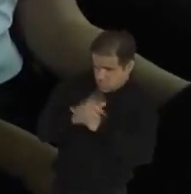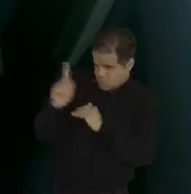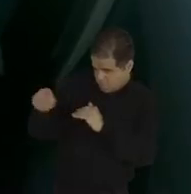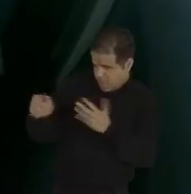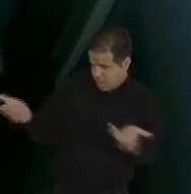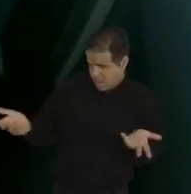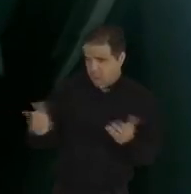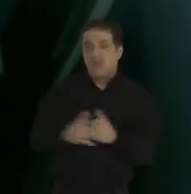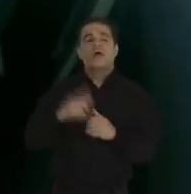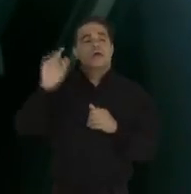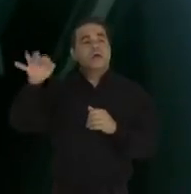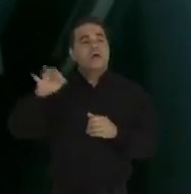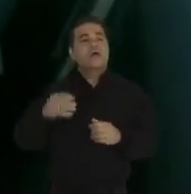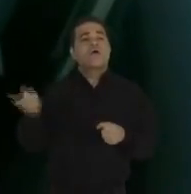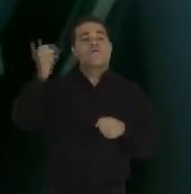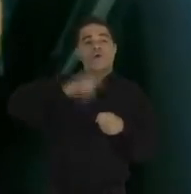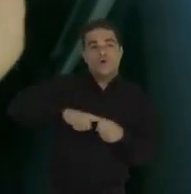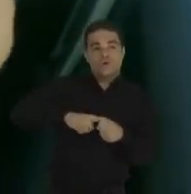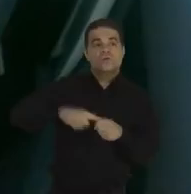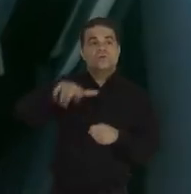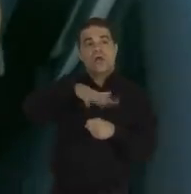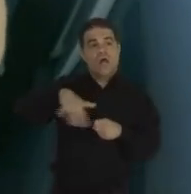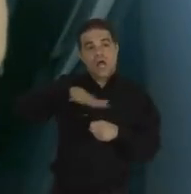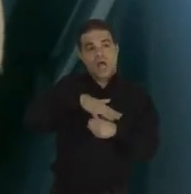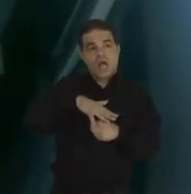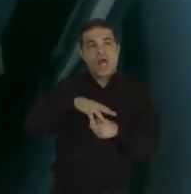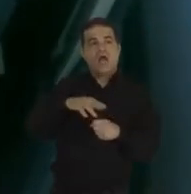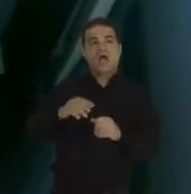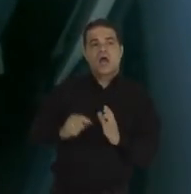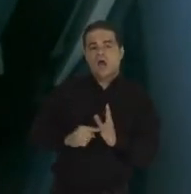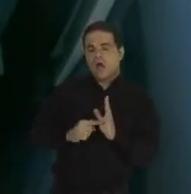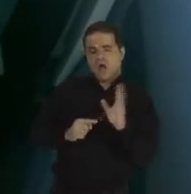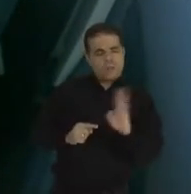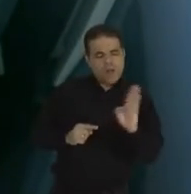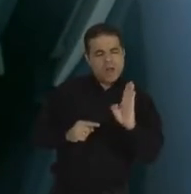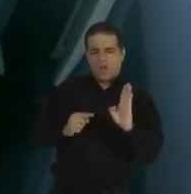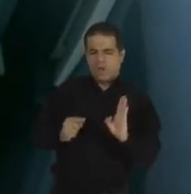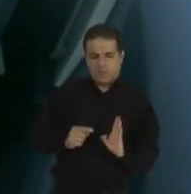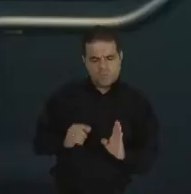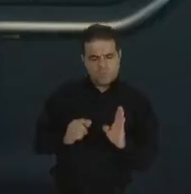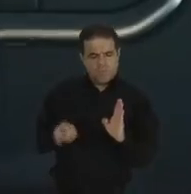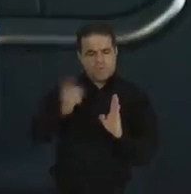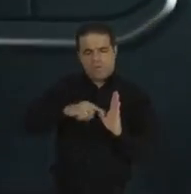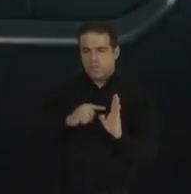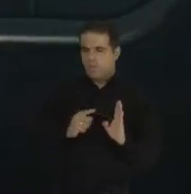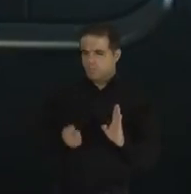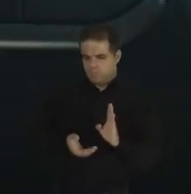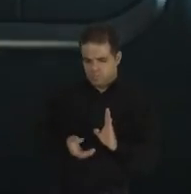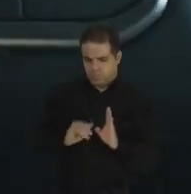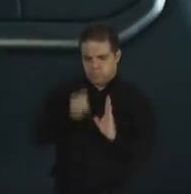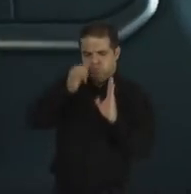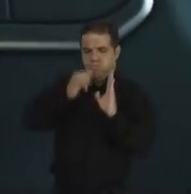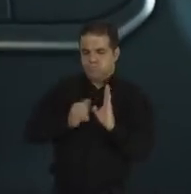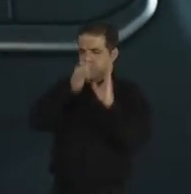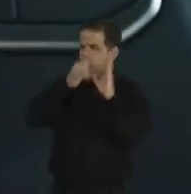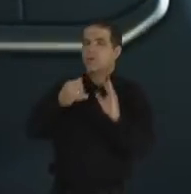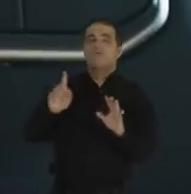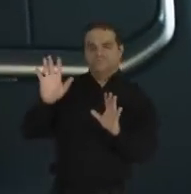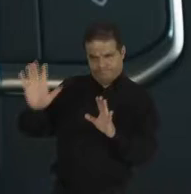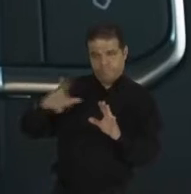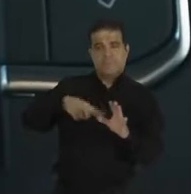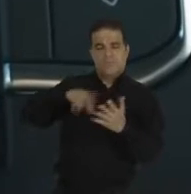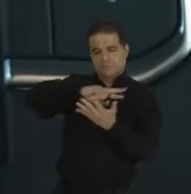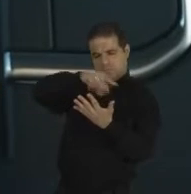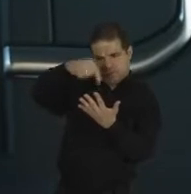exemplo né mas assim voltando para a partir de recarga como é que a gente recarrega esse veículo no sistema tem várias opções